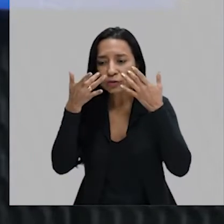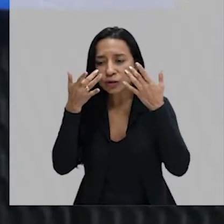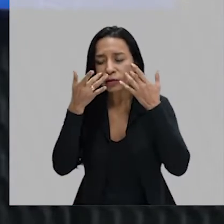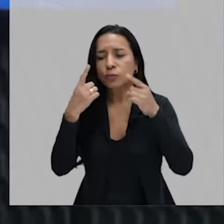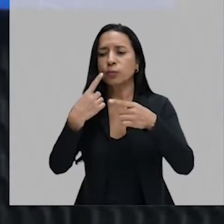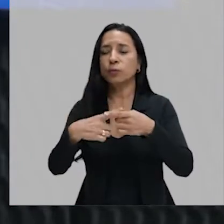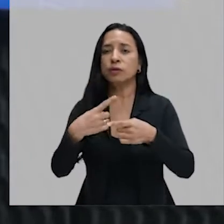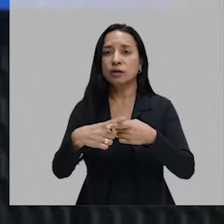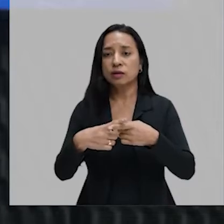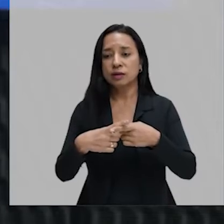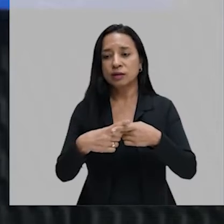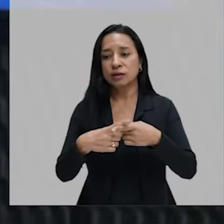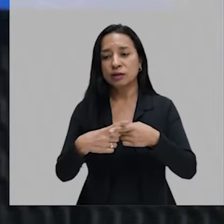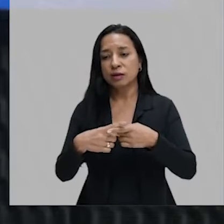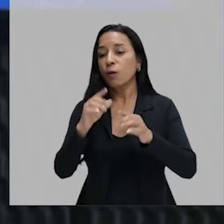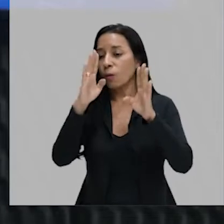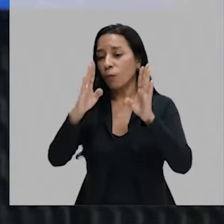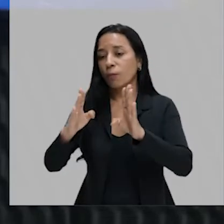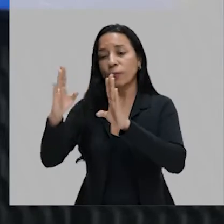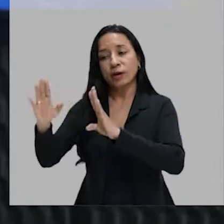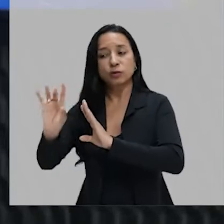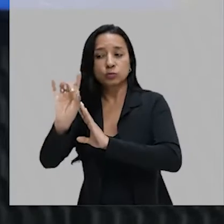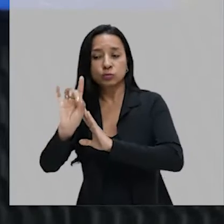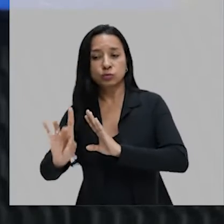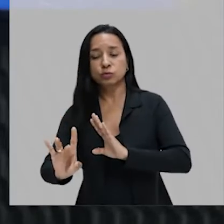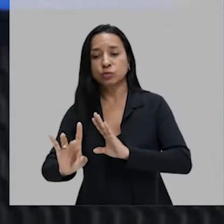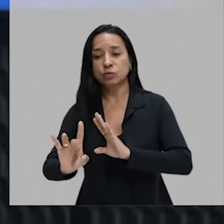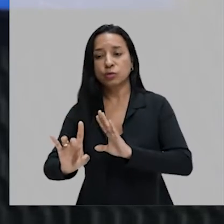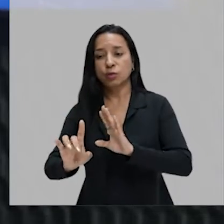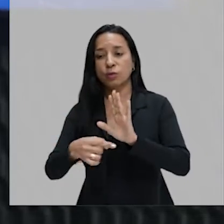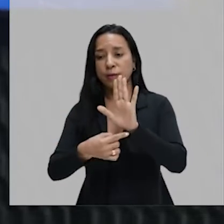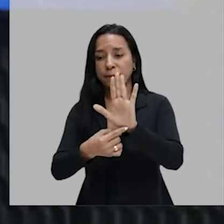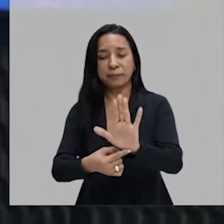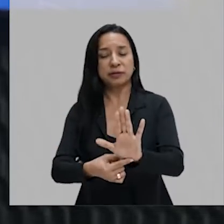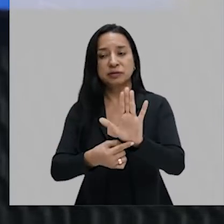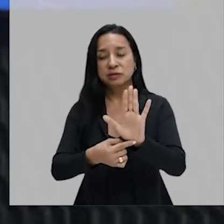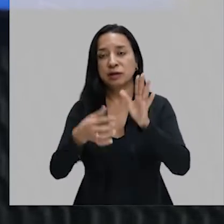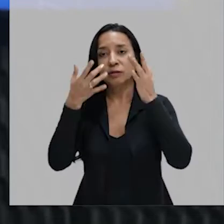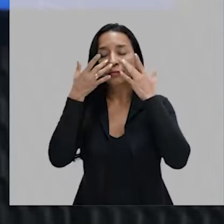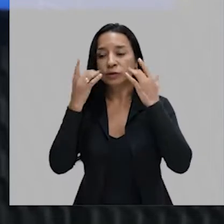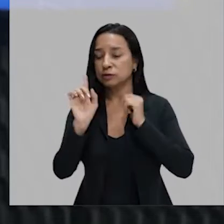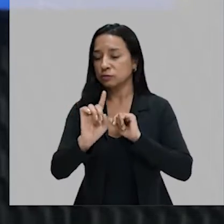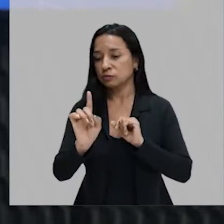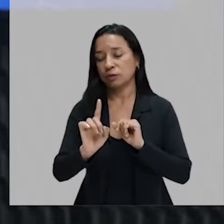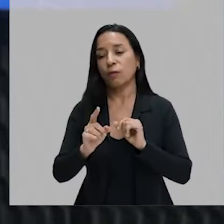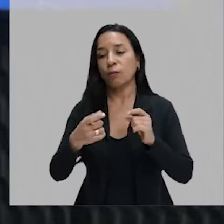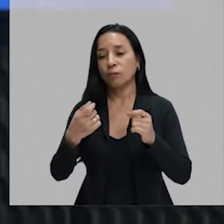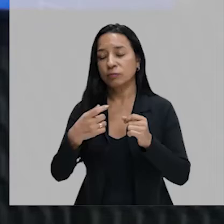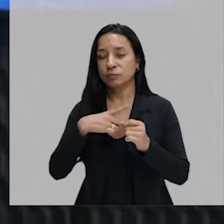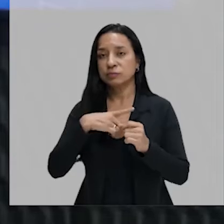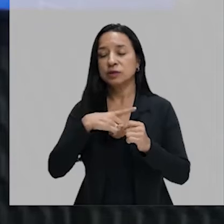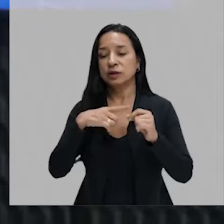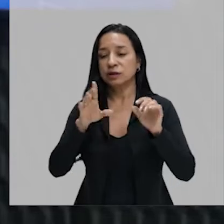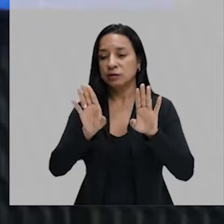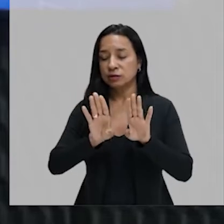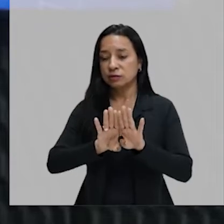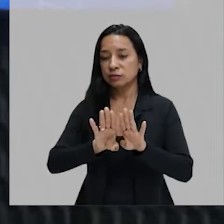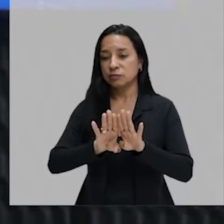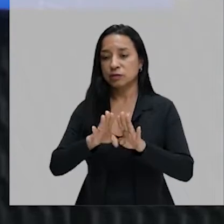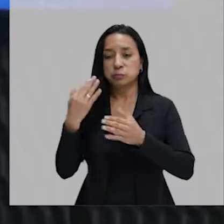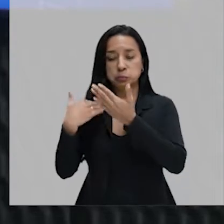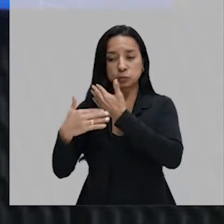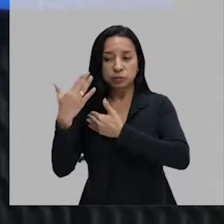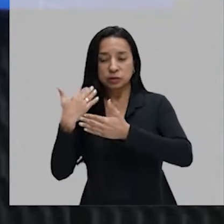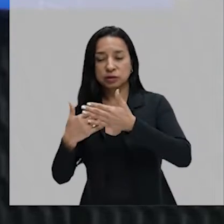que Cine Teatro? Porque o prédio não funciona apenas para apresentações teatrais. Ocasionalmente ele pode ter, e tinha na época,